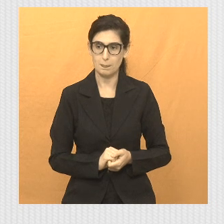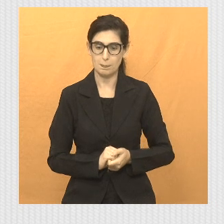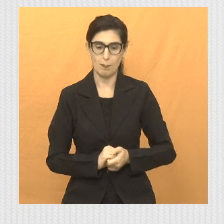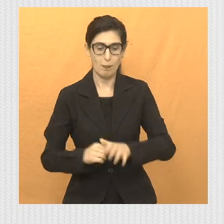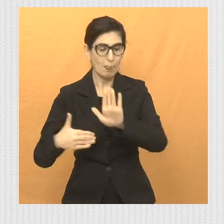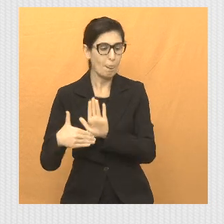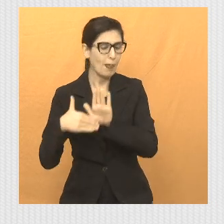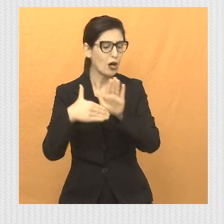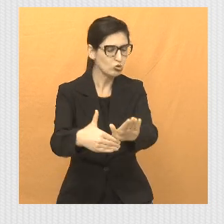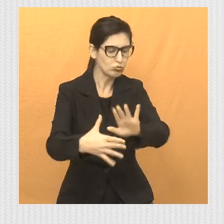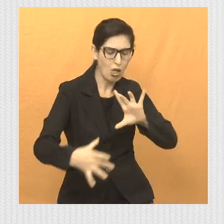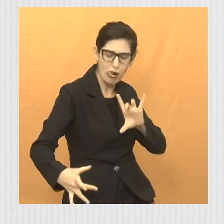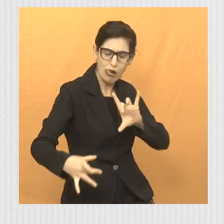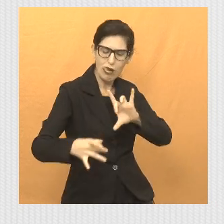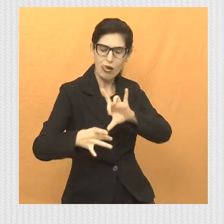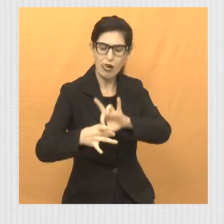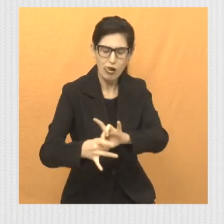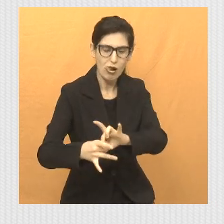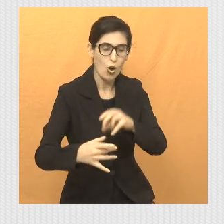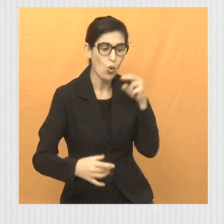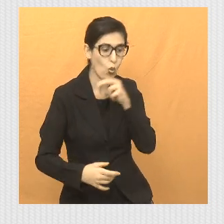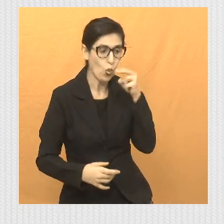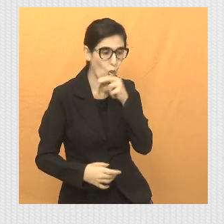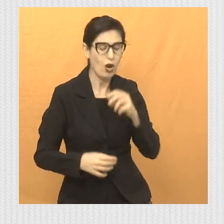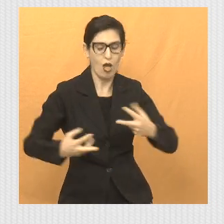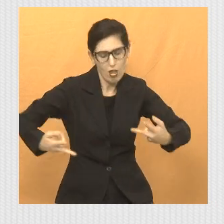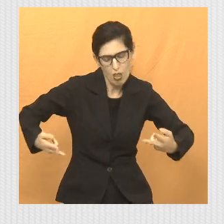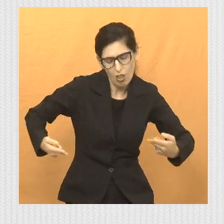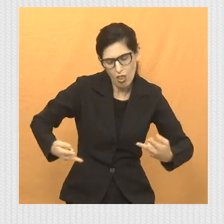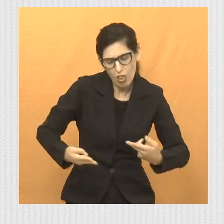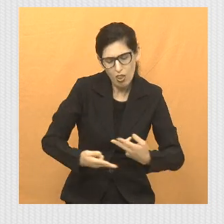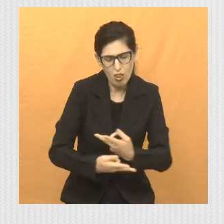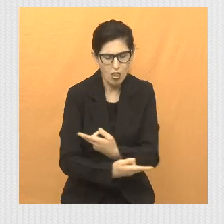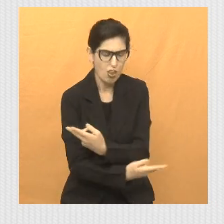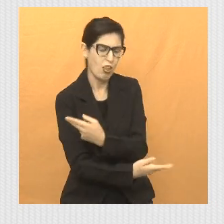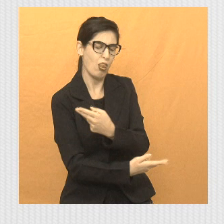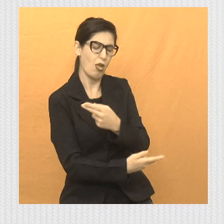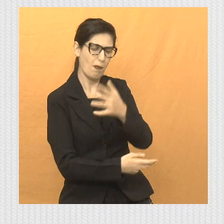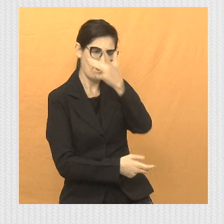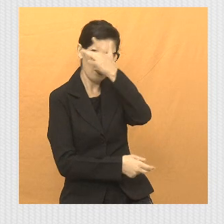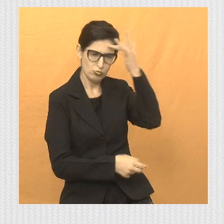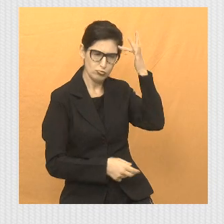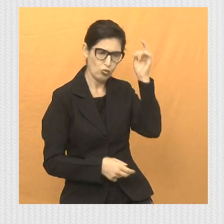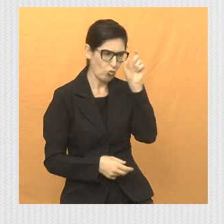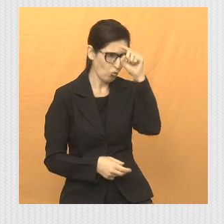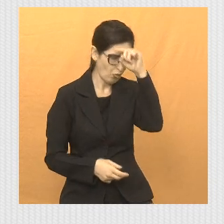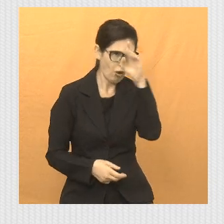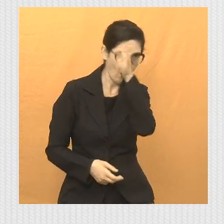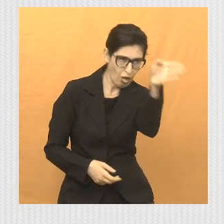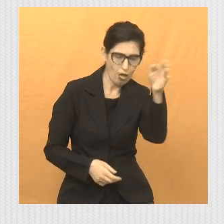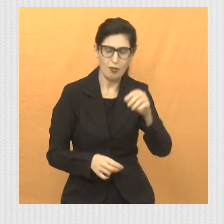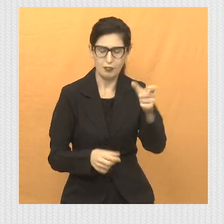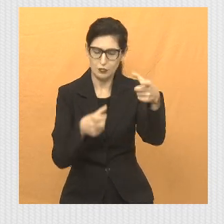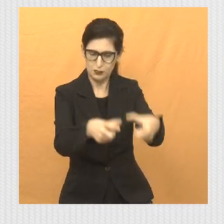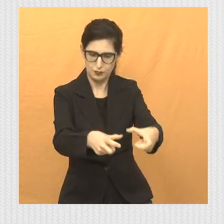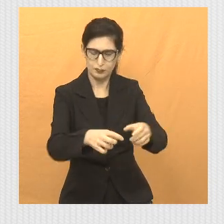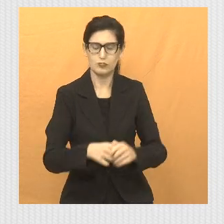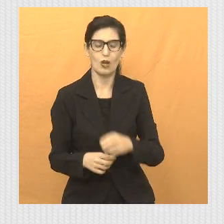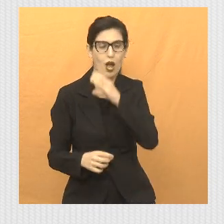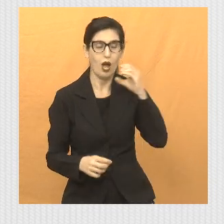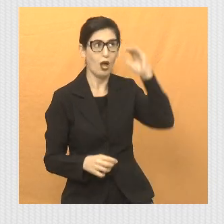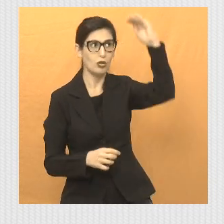pronto atendimentos, às cirurgias eletivas, dispomos de leitos de UTI adulto,